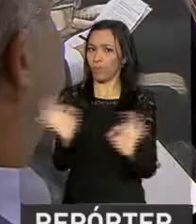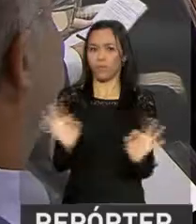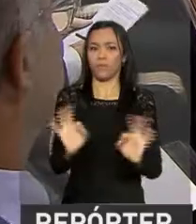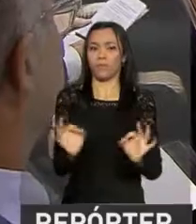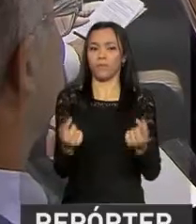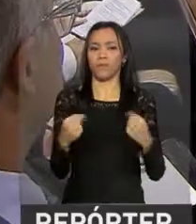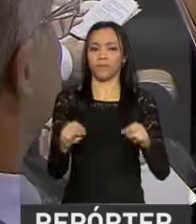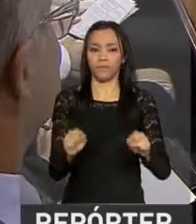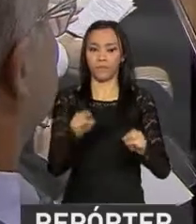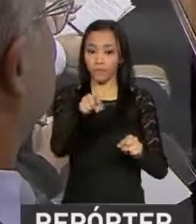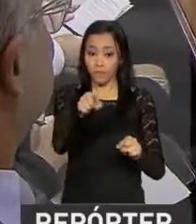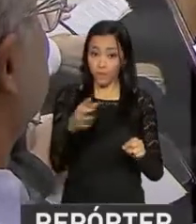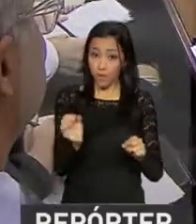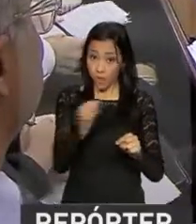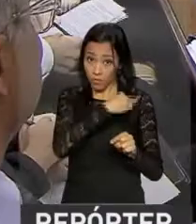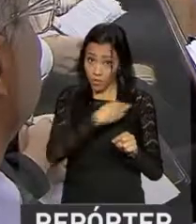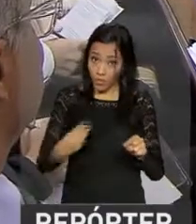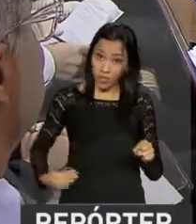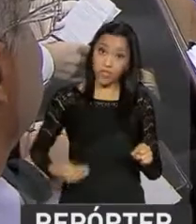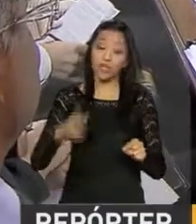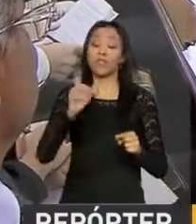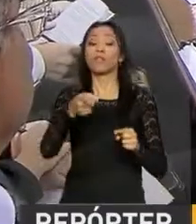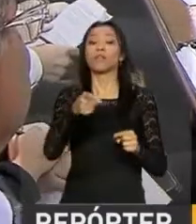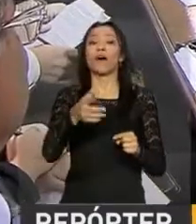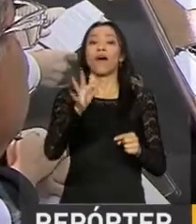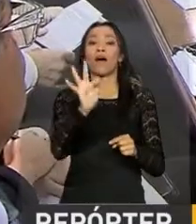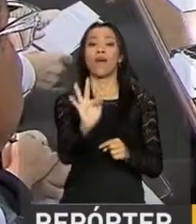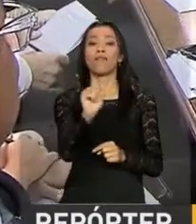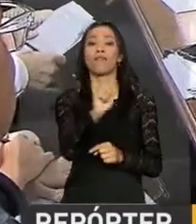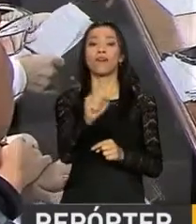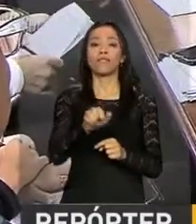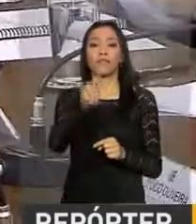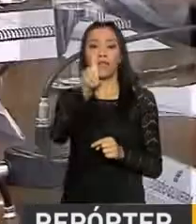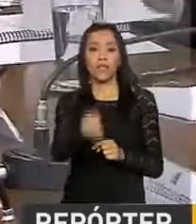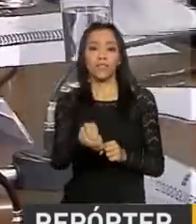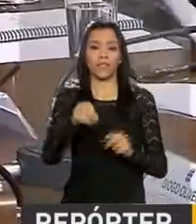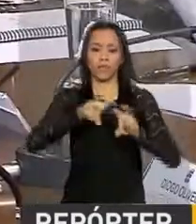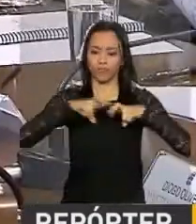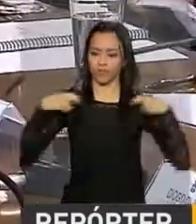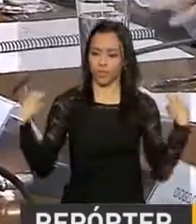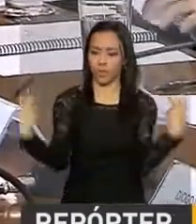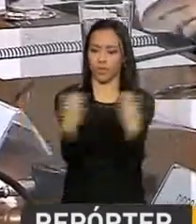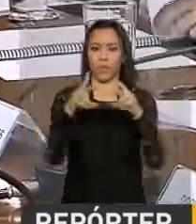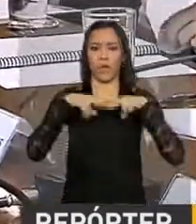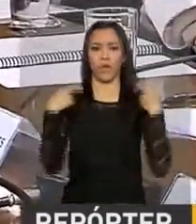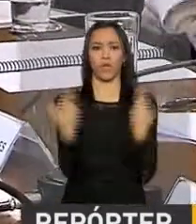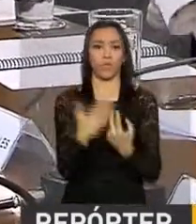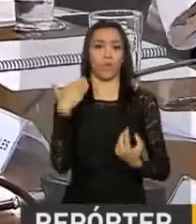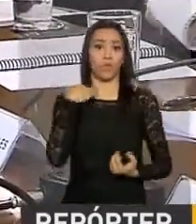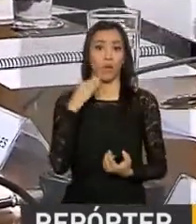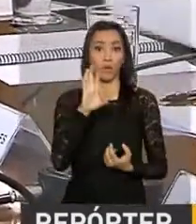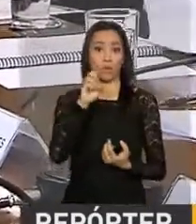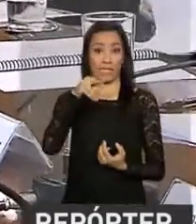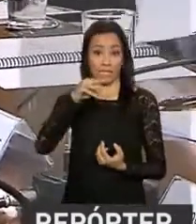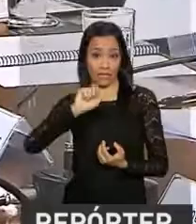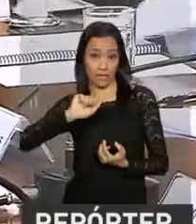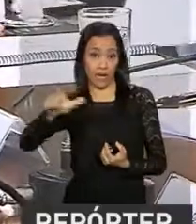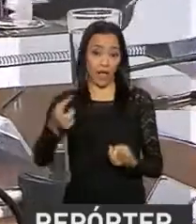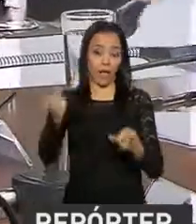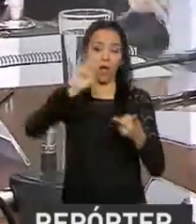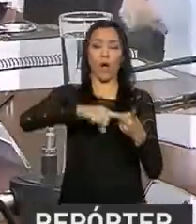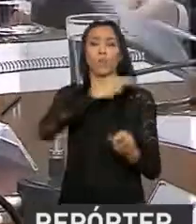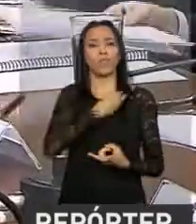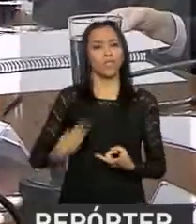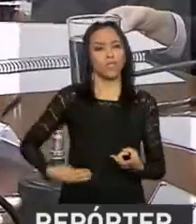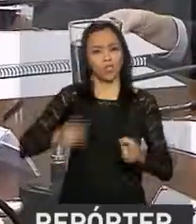o ministro da fazenda se reuniu com o secretário de acompanhamento econômico o presidente do banco central ilan goldman o ministro do planejamento